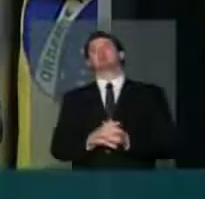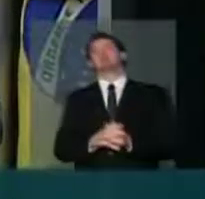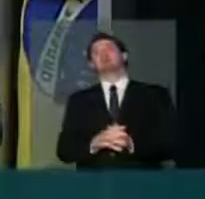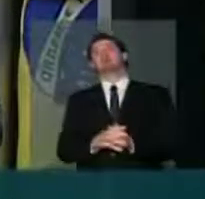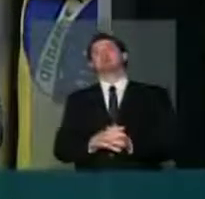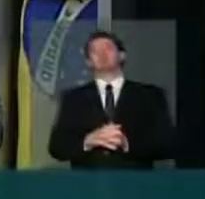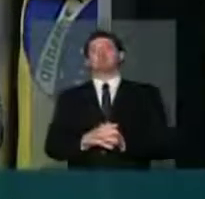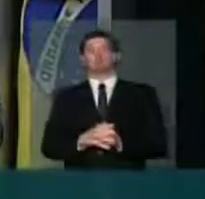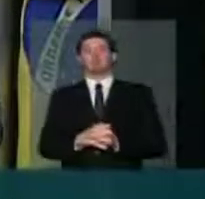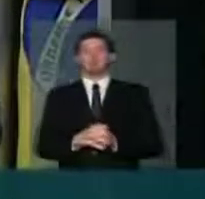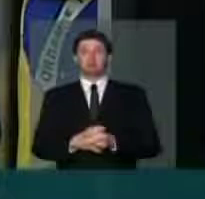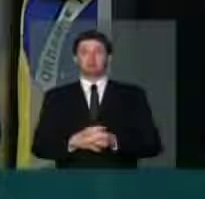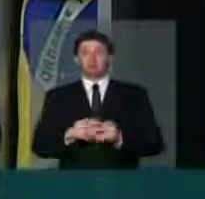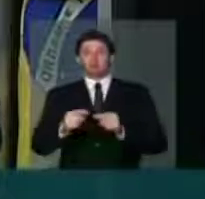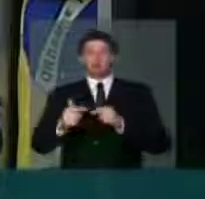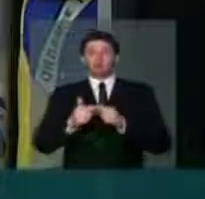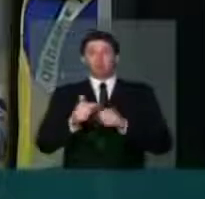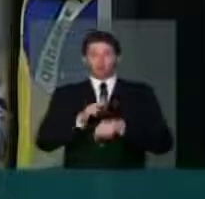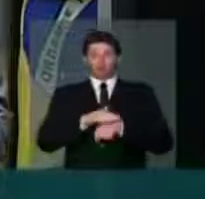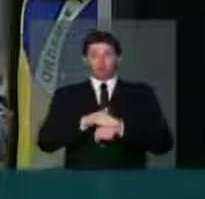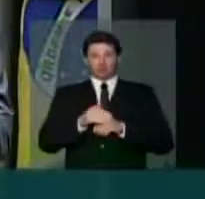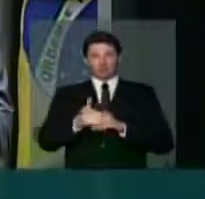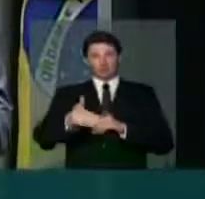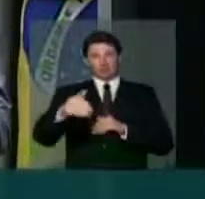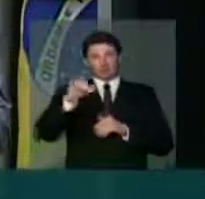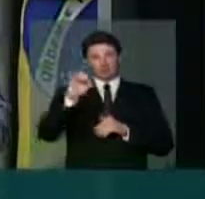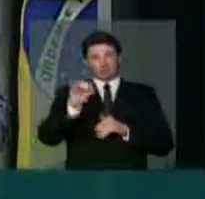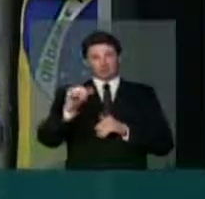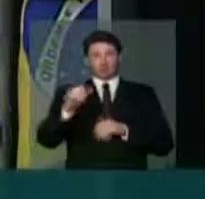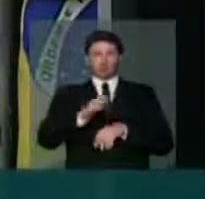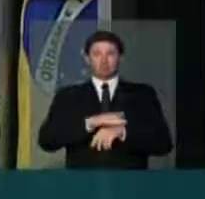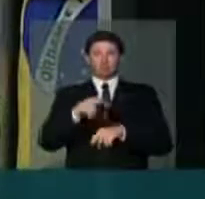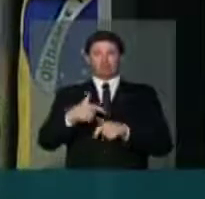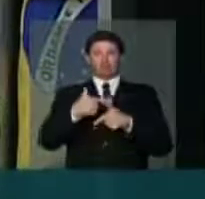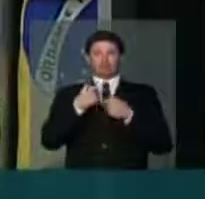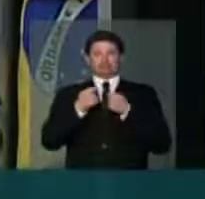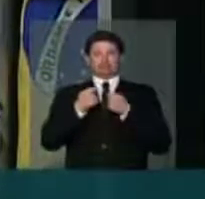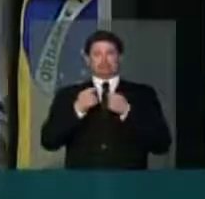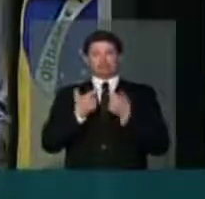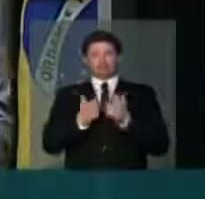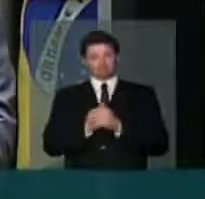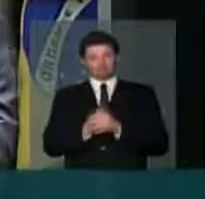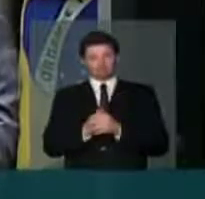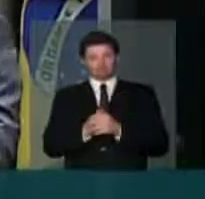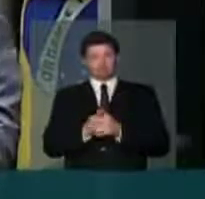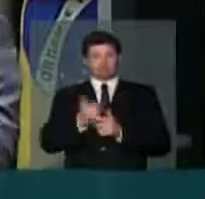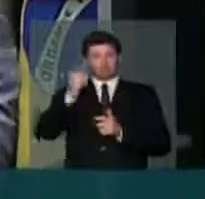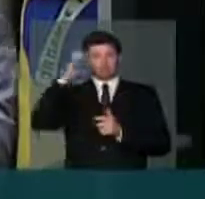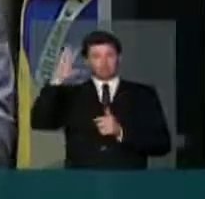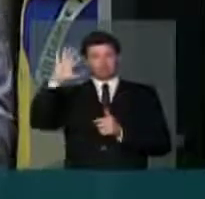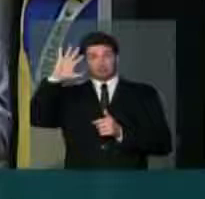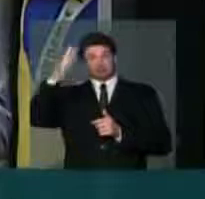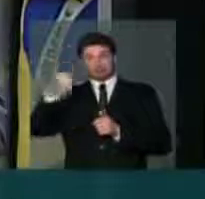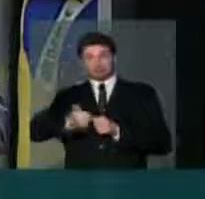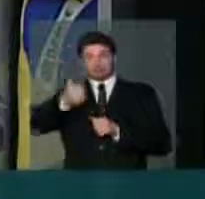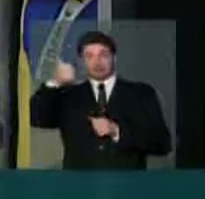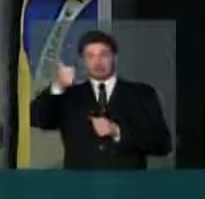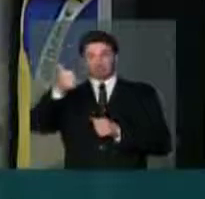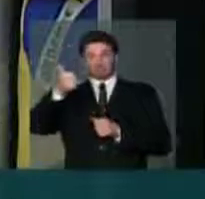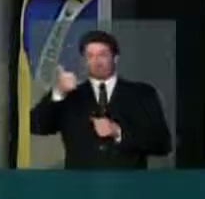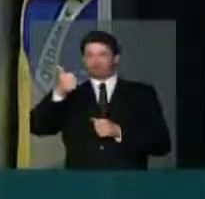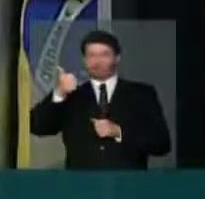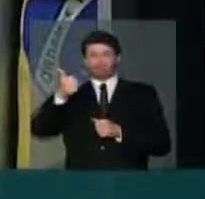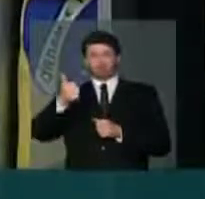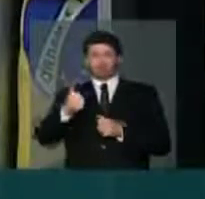é a curto e médio prazo, é a recessão, sem previsão de melhoras,